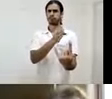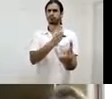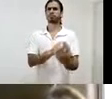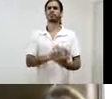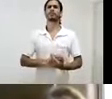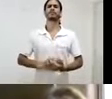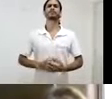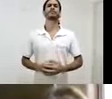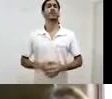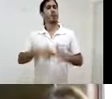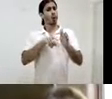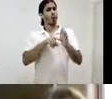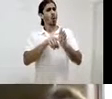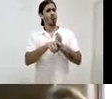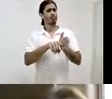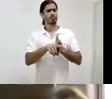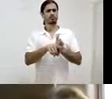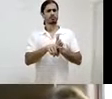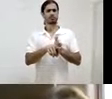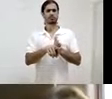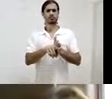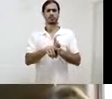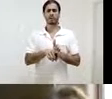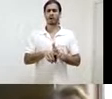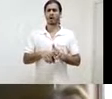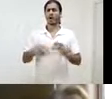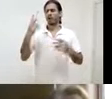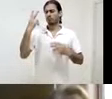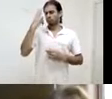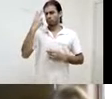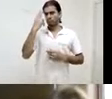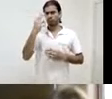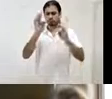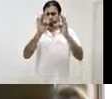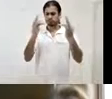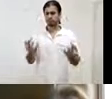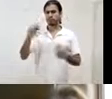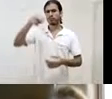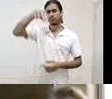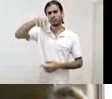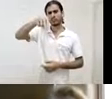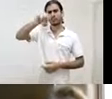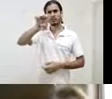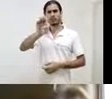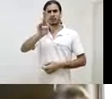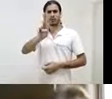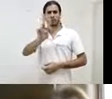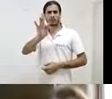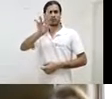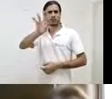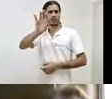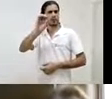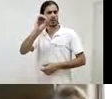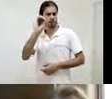ele fosse um sujeito neutro no processo de pesquisa. E como que o objeto da pesquisa seriam os